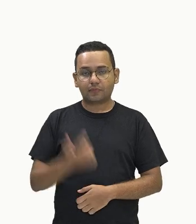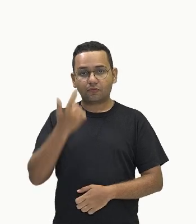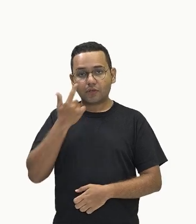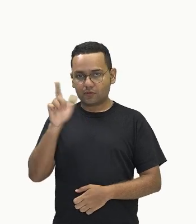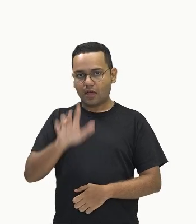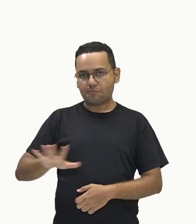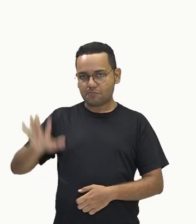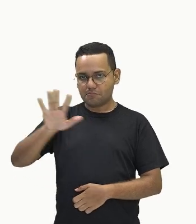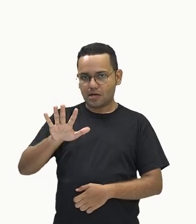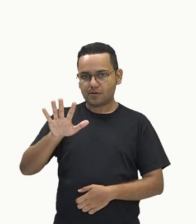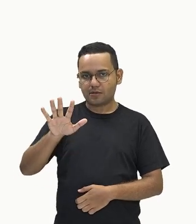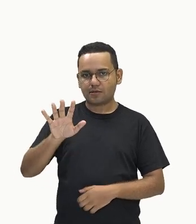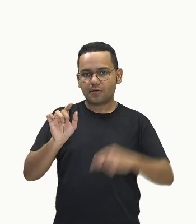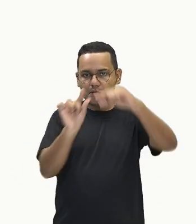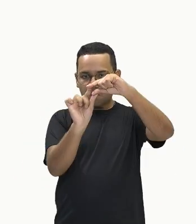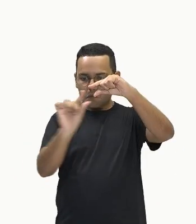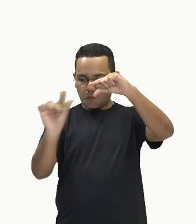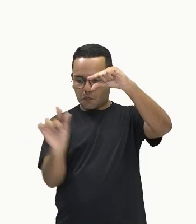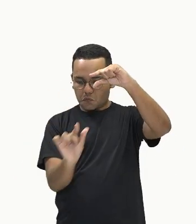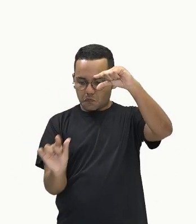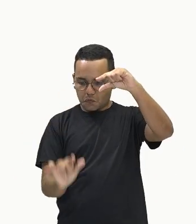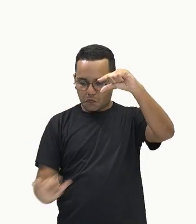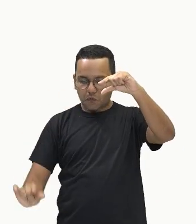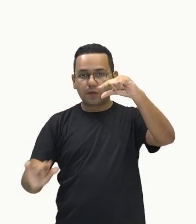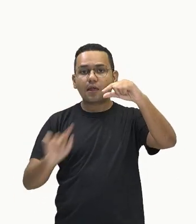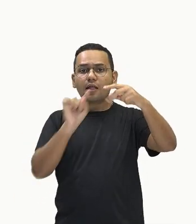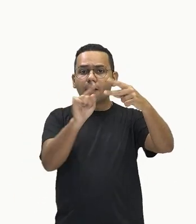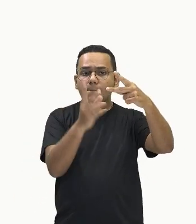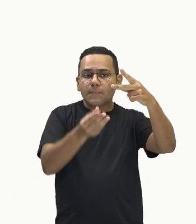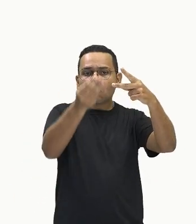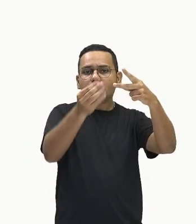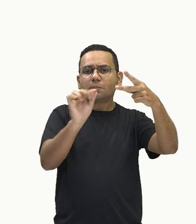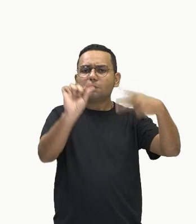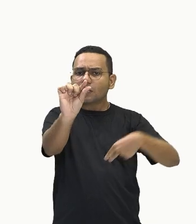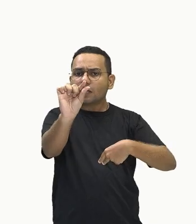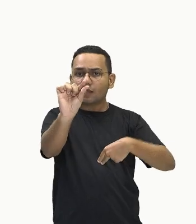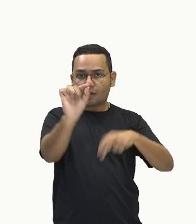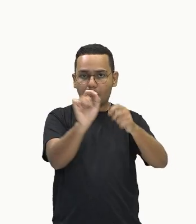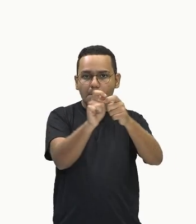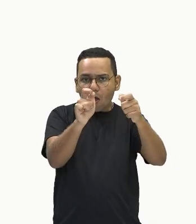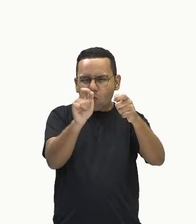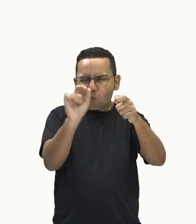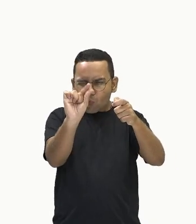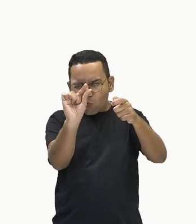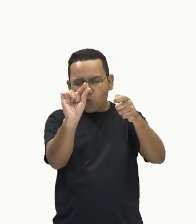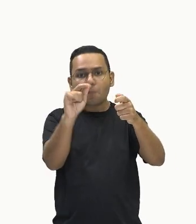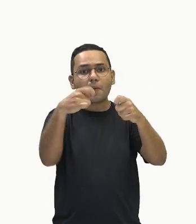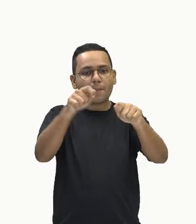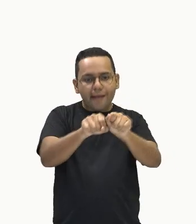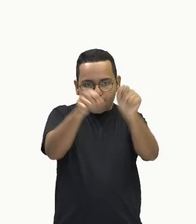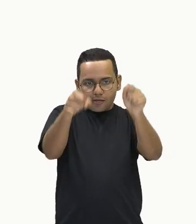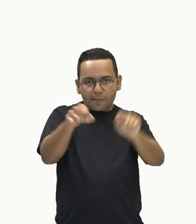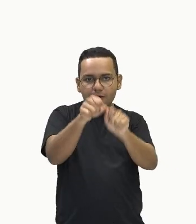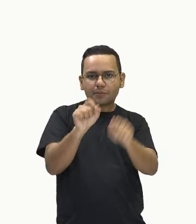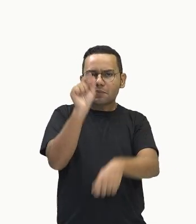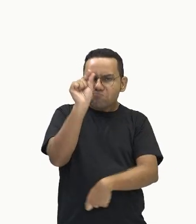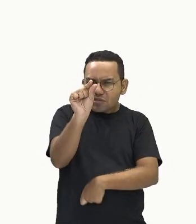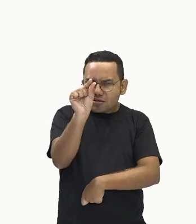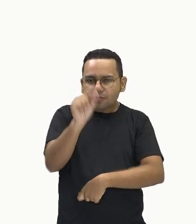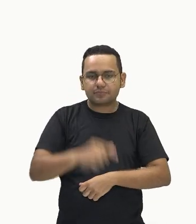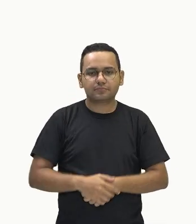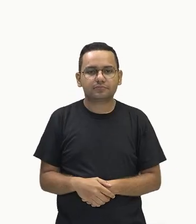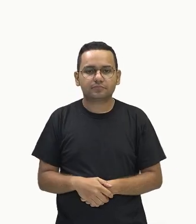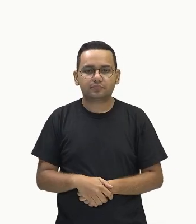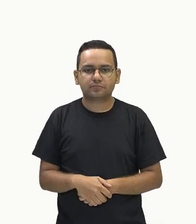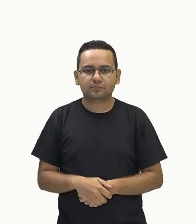elas são macromoléculas, ou seja, moléculas grandes, que precisam ser quebradas. Aí nós